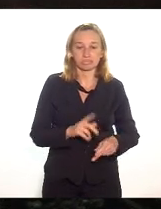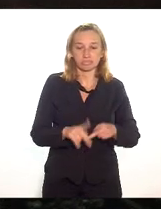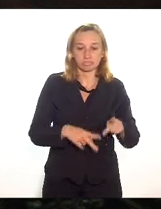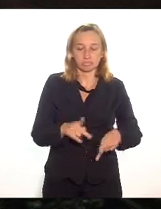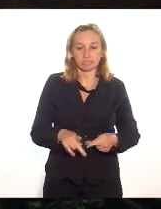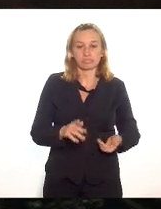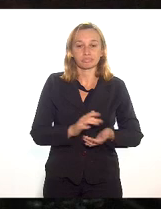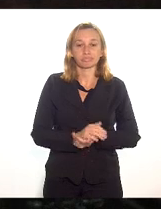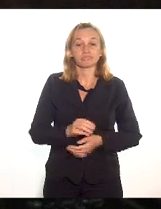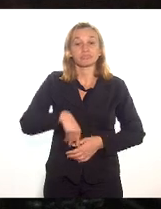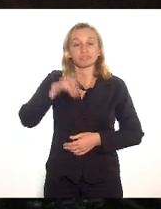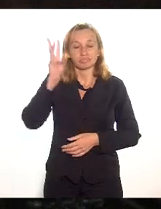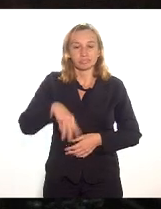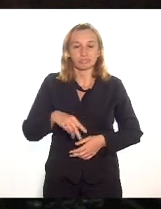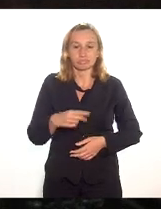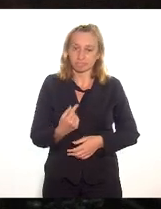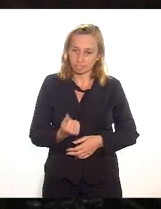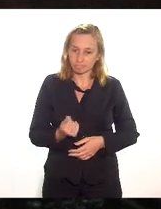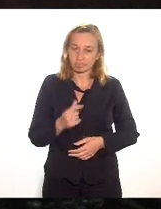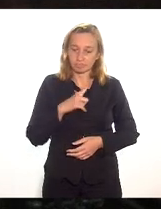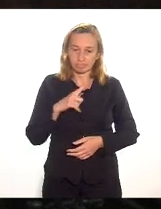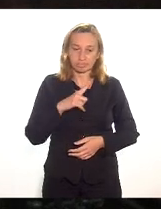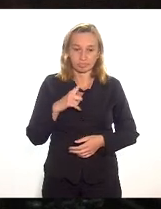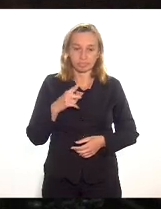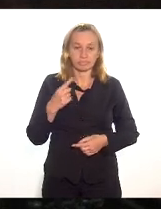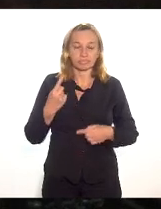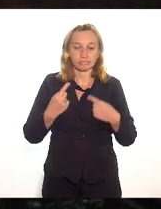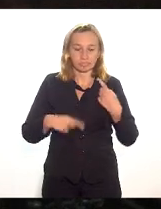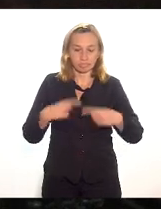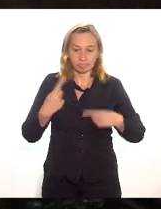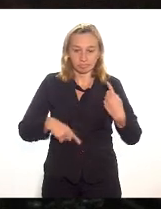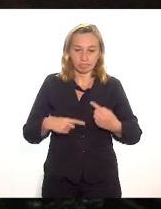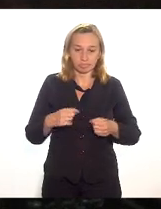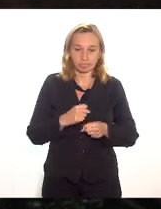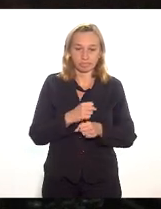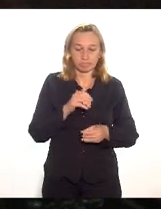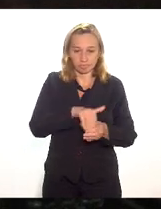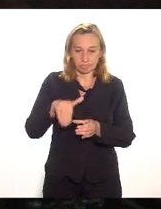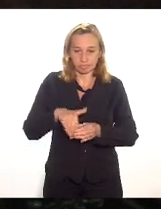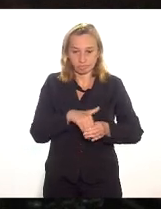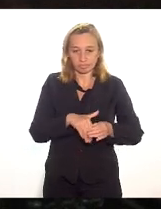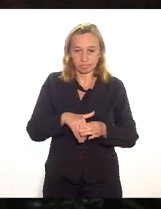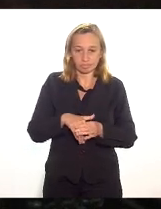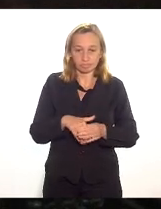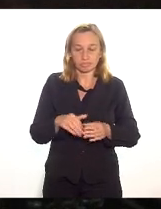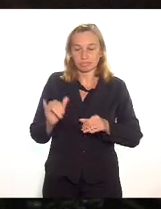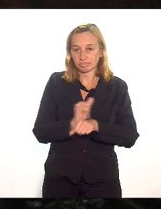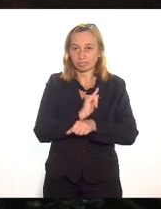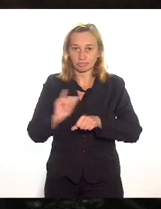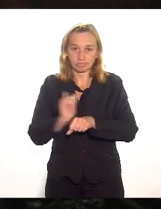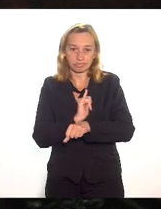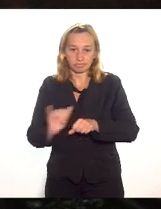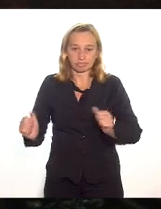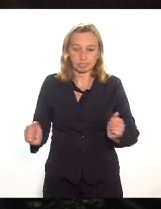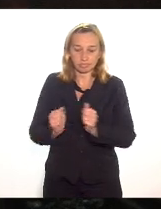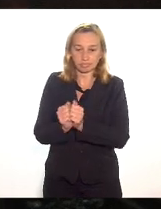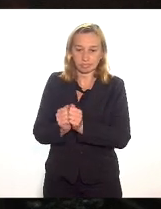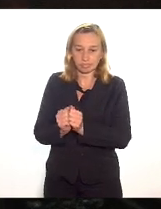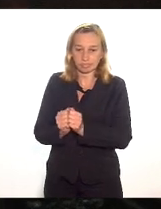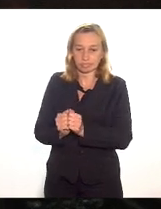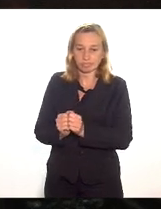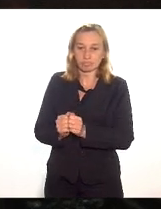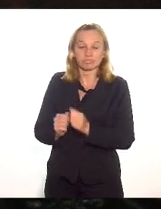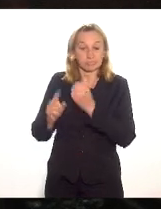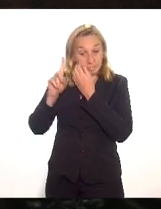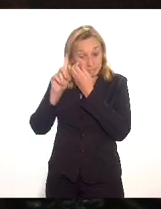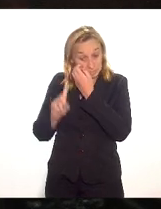Quem lucra é o político que, em ano eleitoral, consegue fazer concessões e articular junto à direção da SEDAI